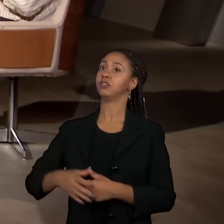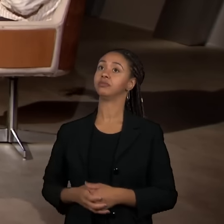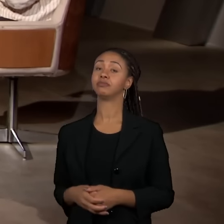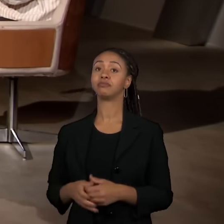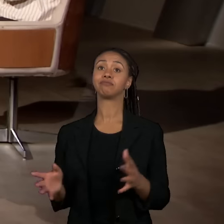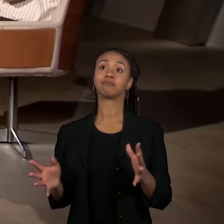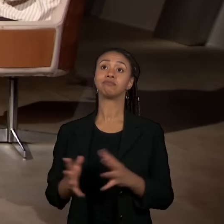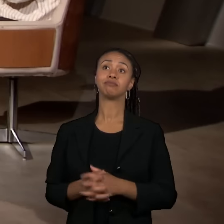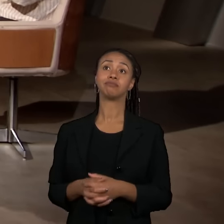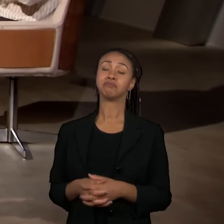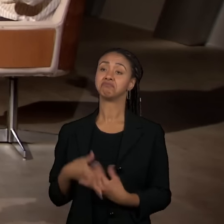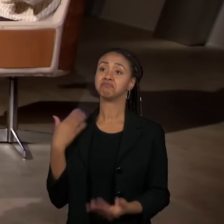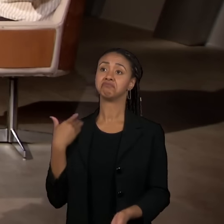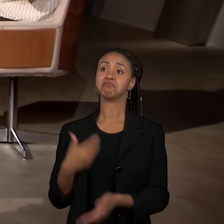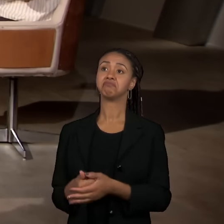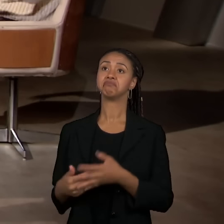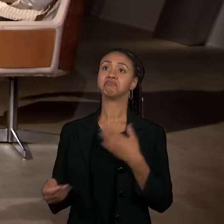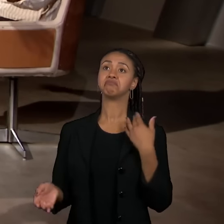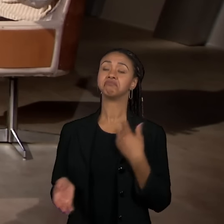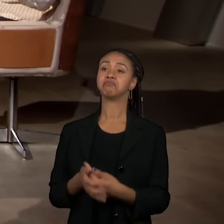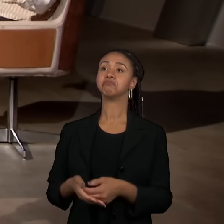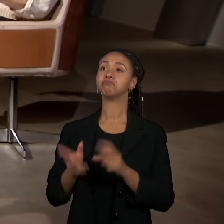e ele não olha mais para nada